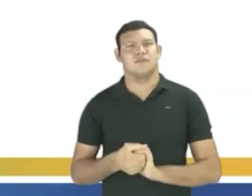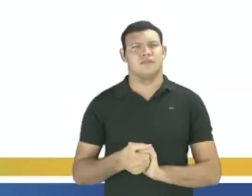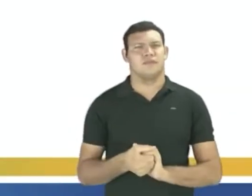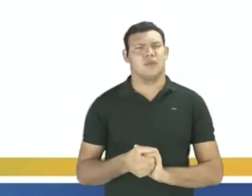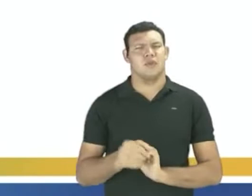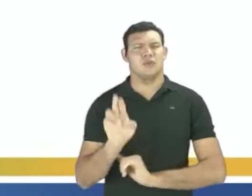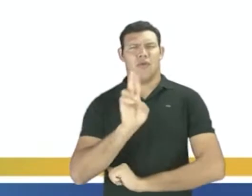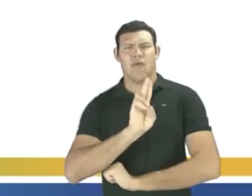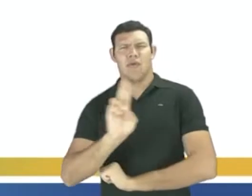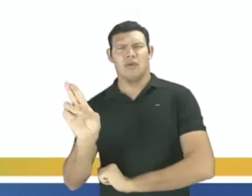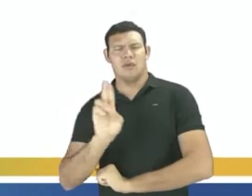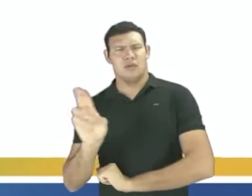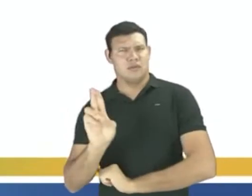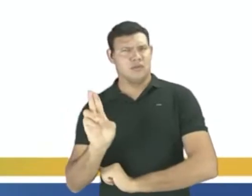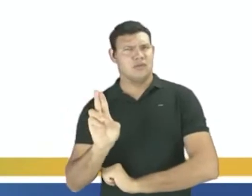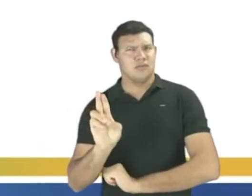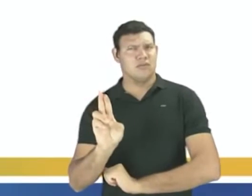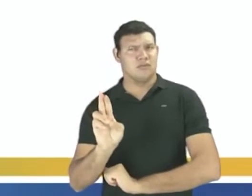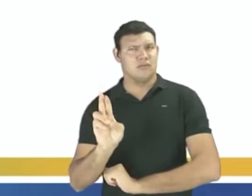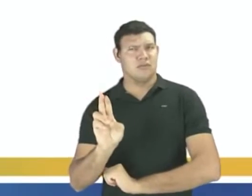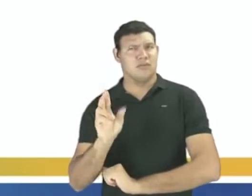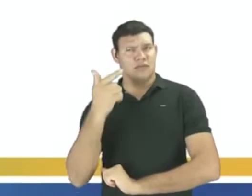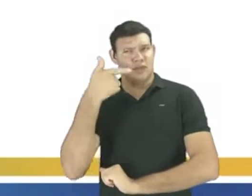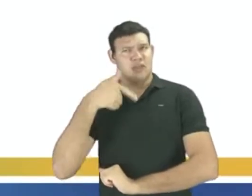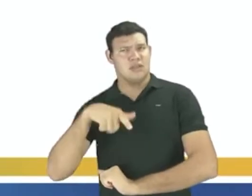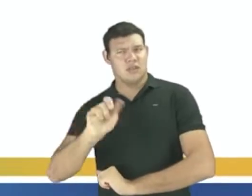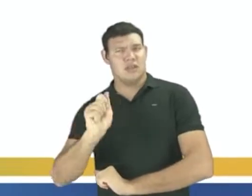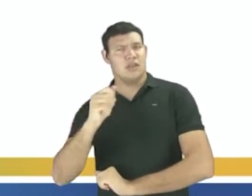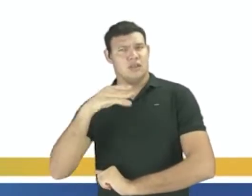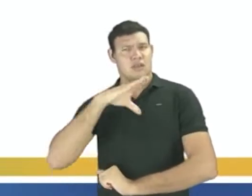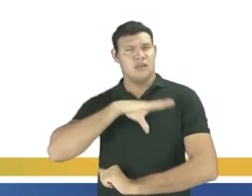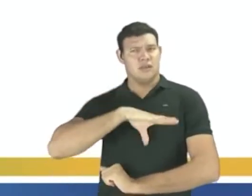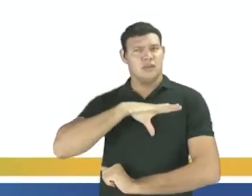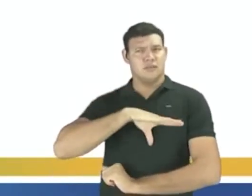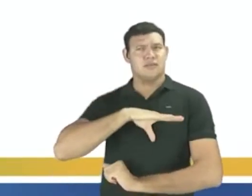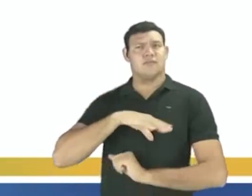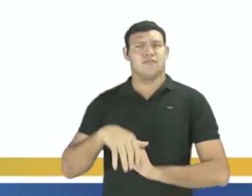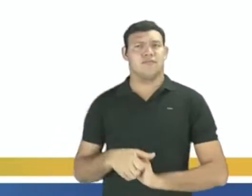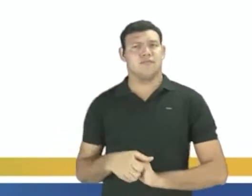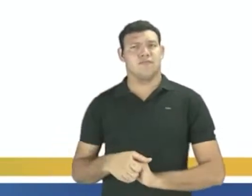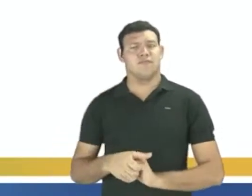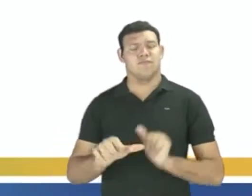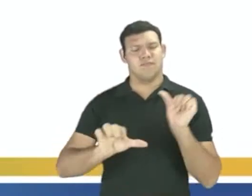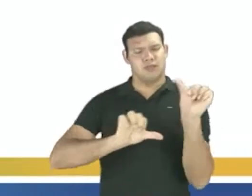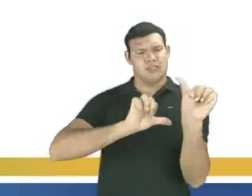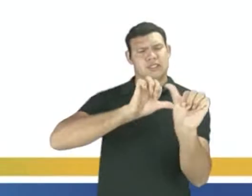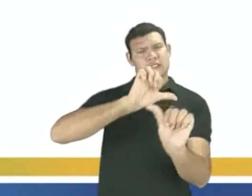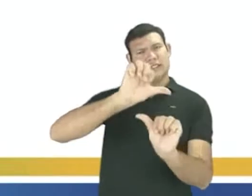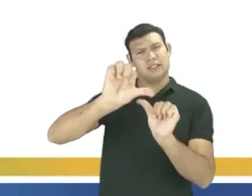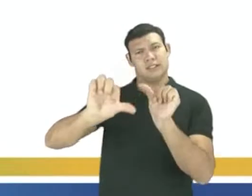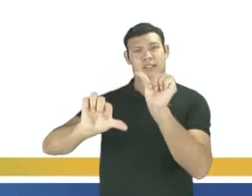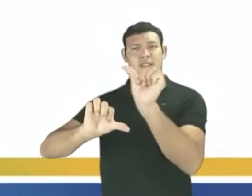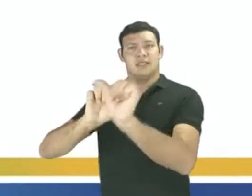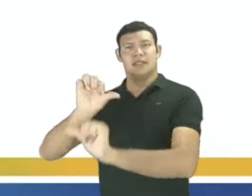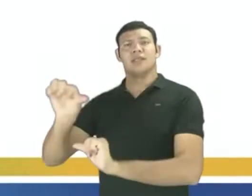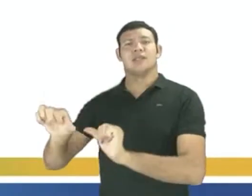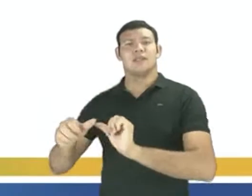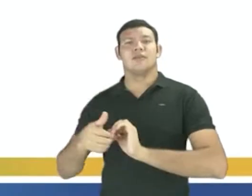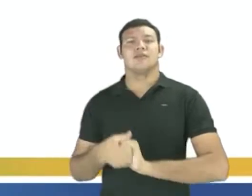nomenclatura na nossa língua materna, que é a língua portuguesa, ela é transformada ou transcrita